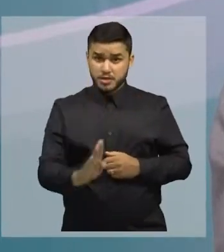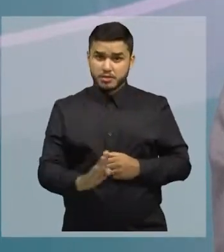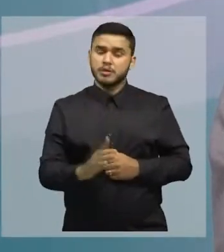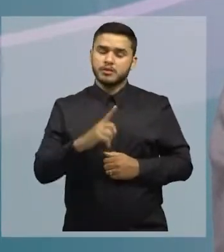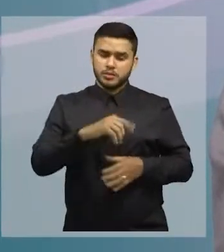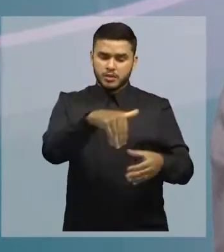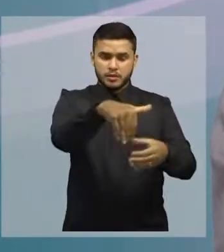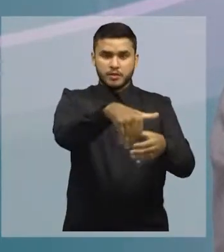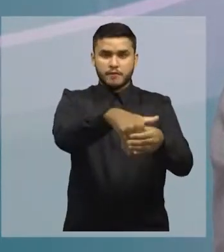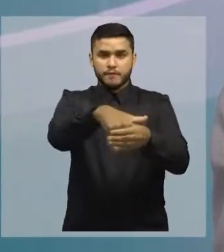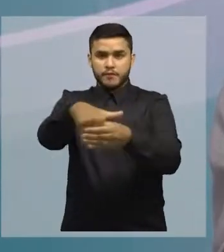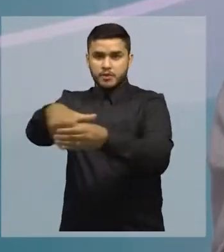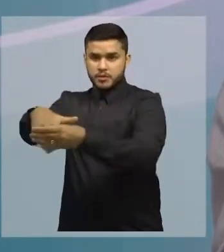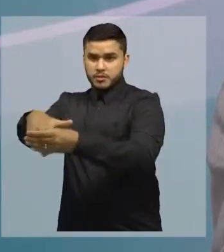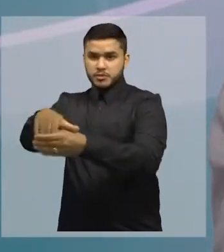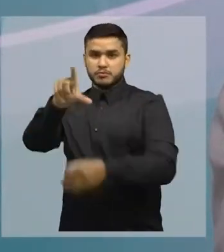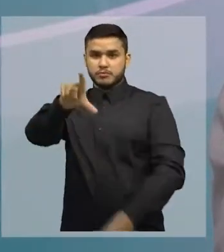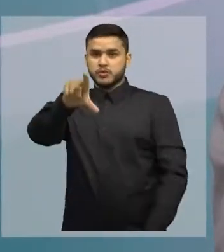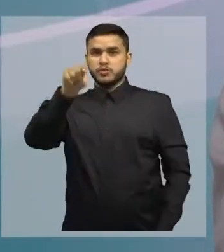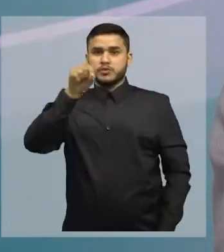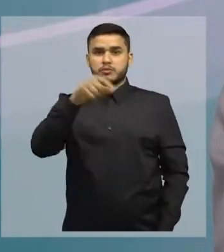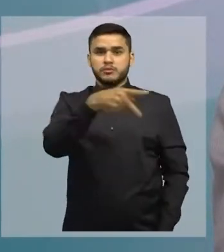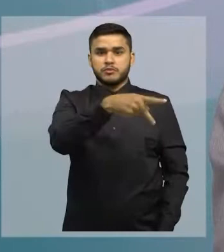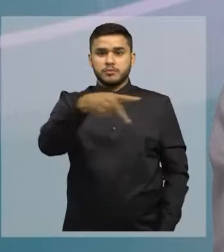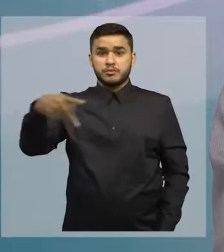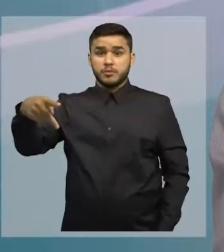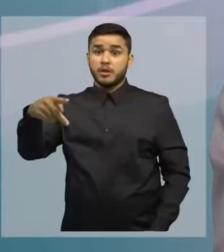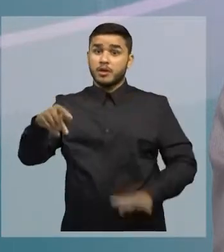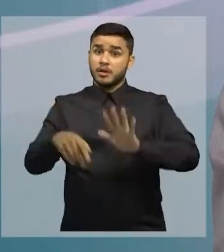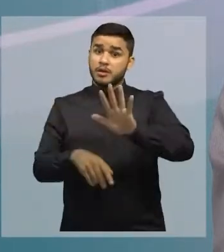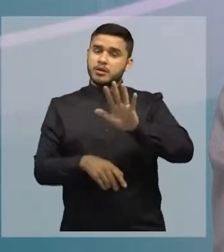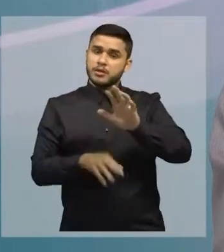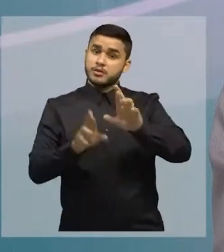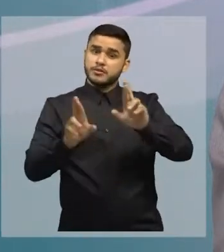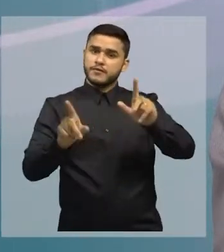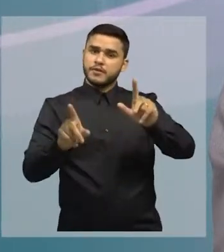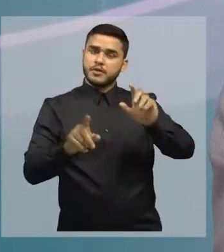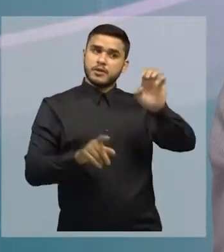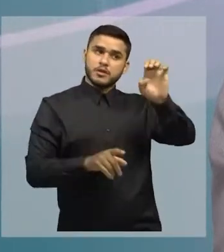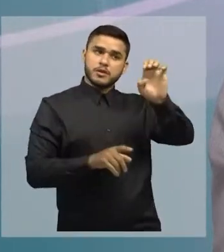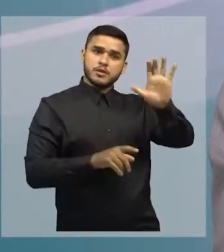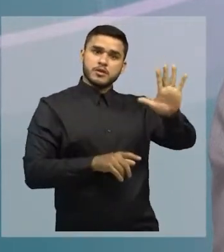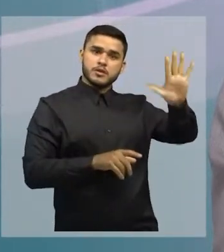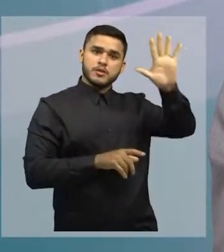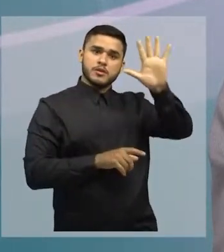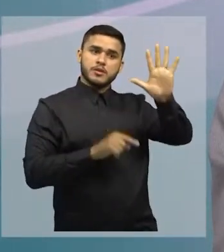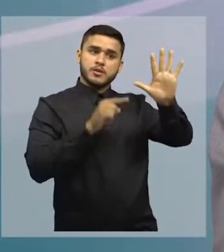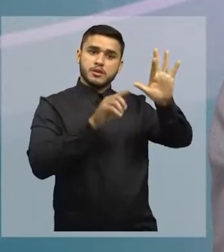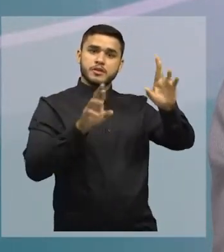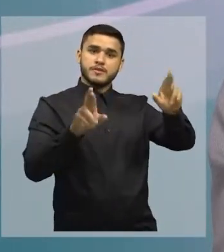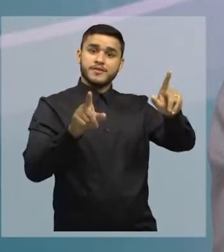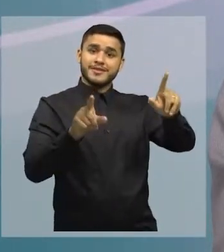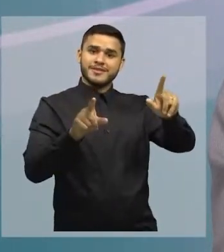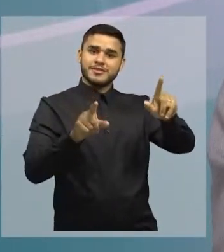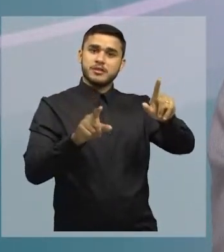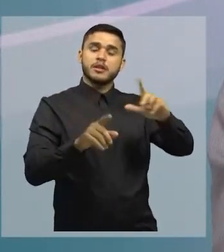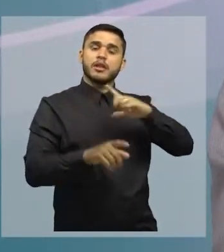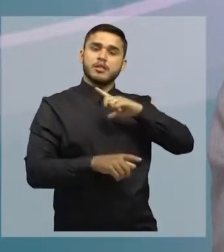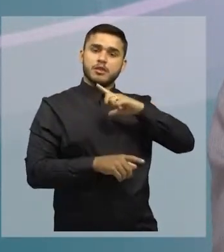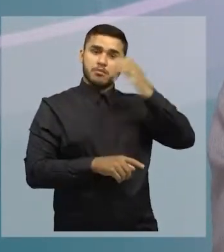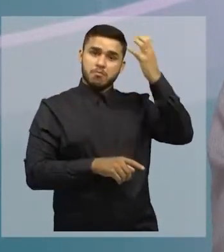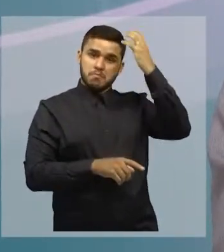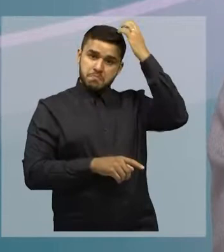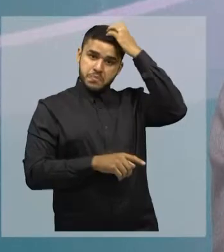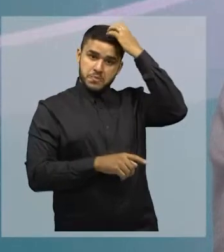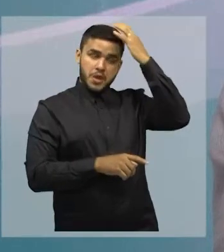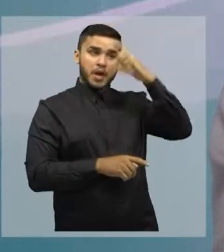um sistema presidencialista ao contrário da Europa, que tem um sistema parlamentarista. Não com isso que o parlamento